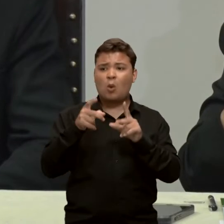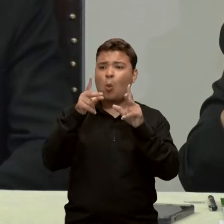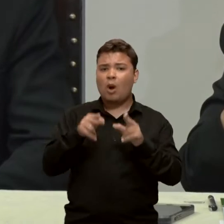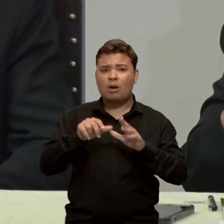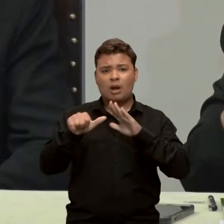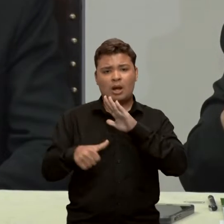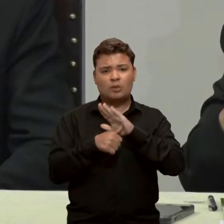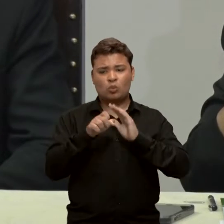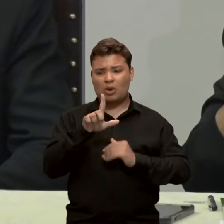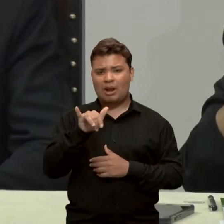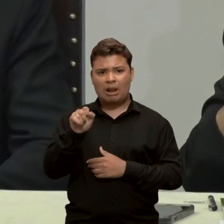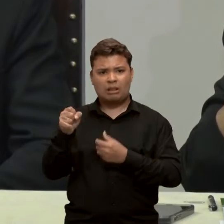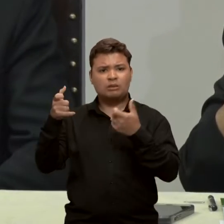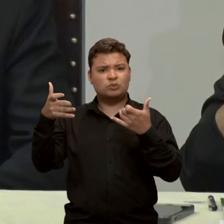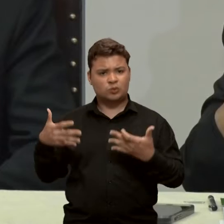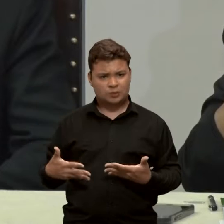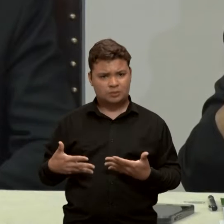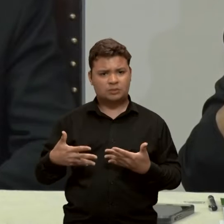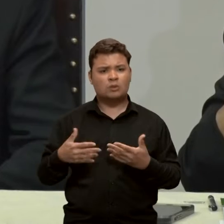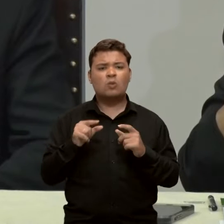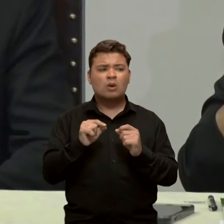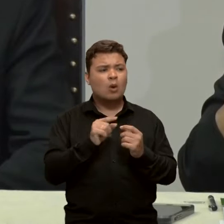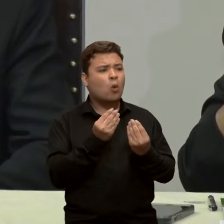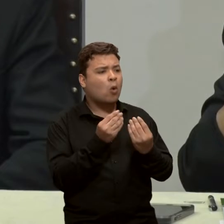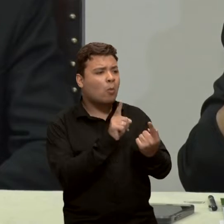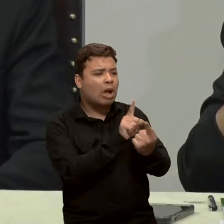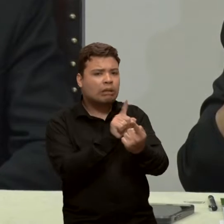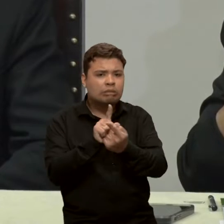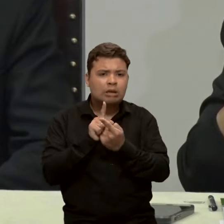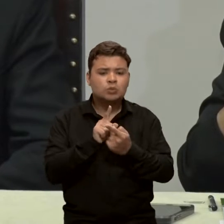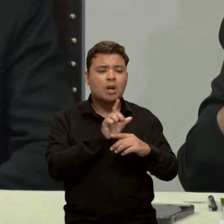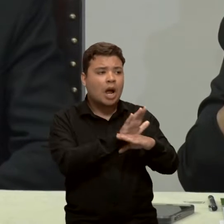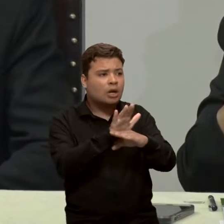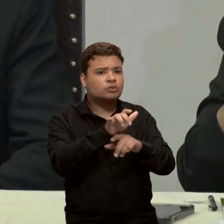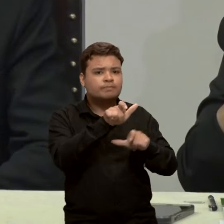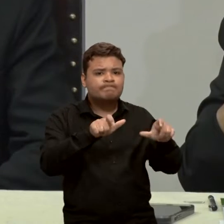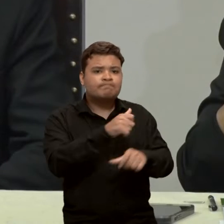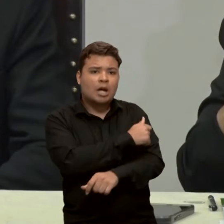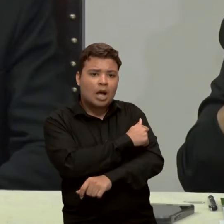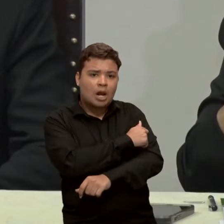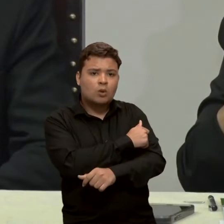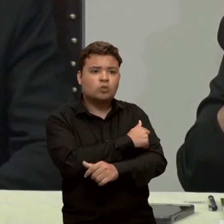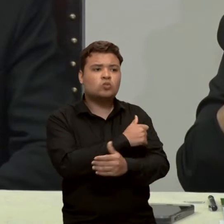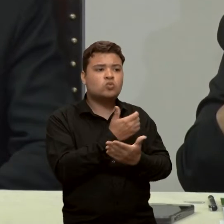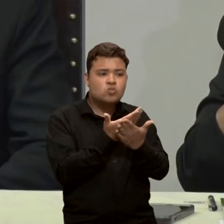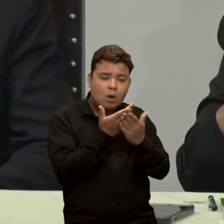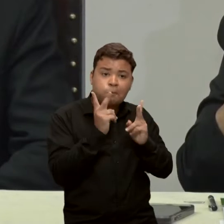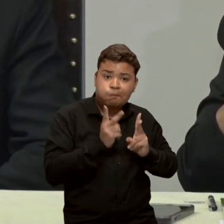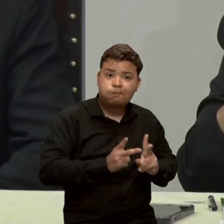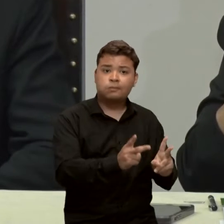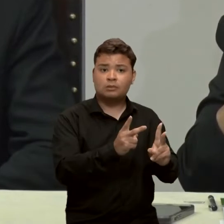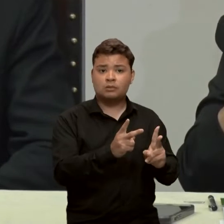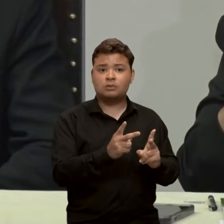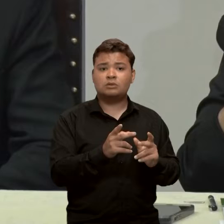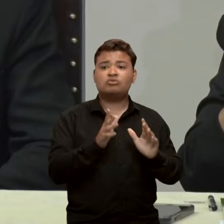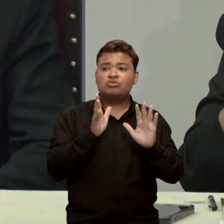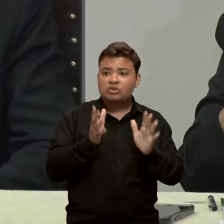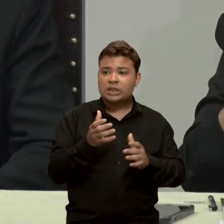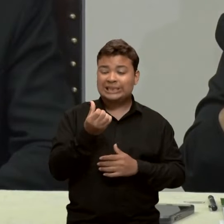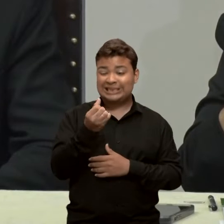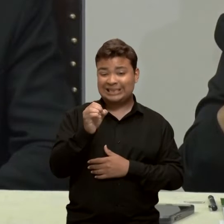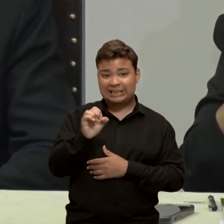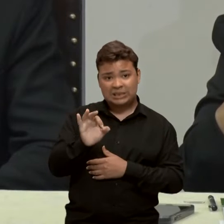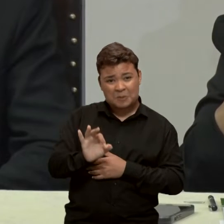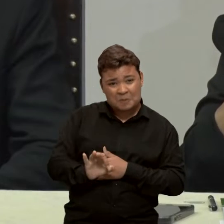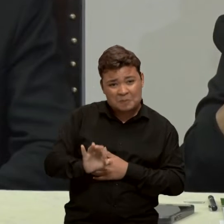no atendimento à permanência e êxito dos nossos estudantes. Nós temos mais de 60%,